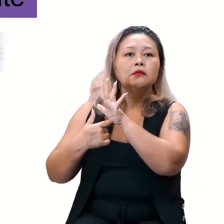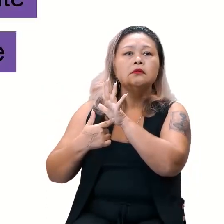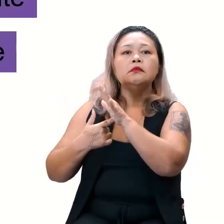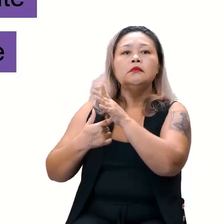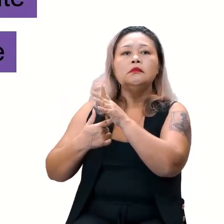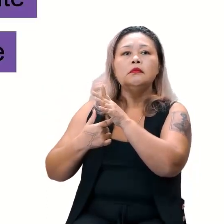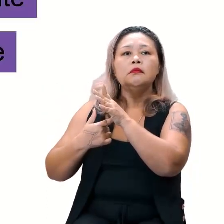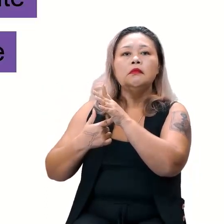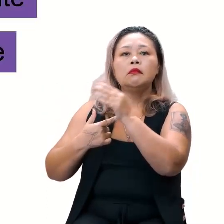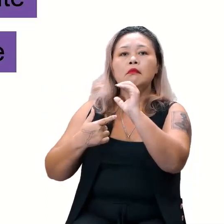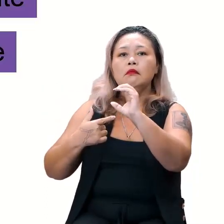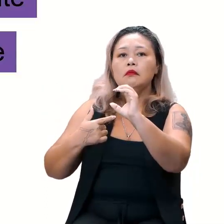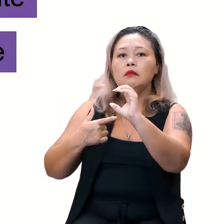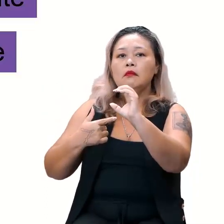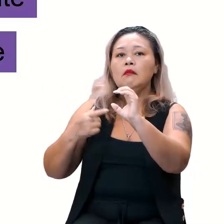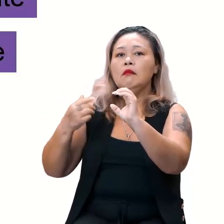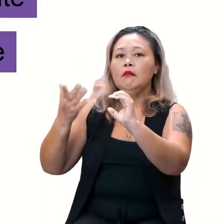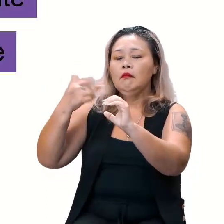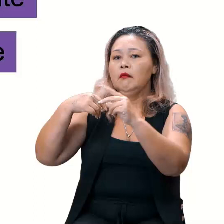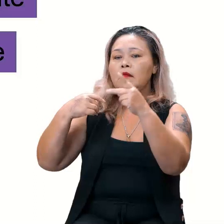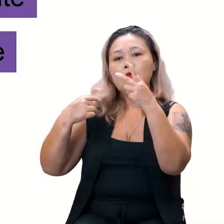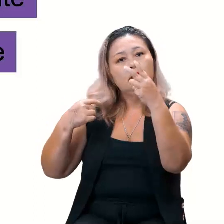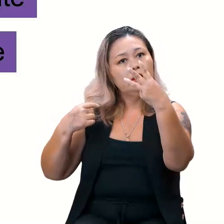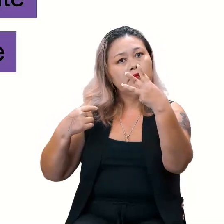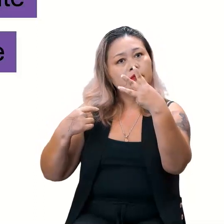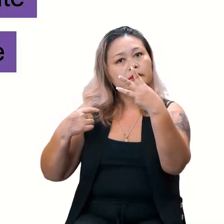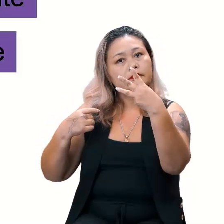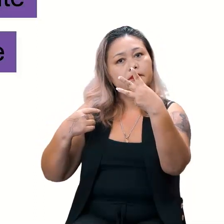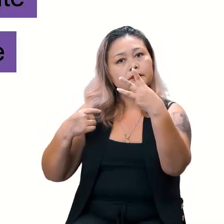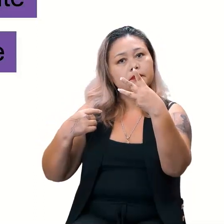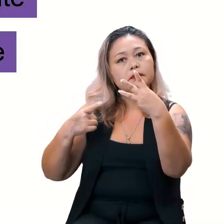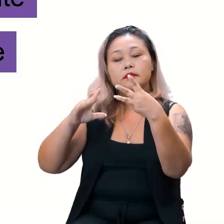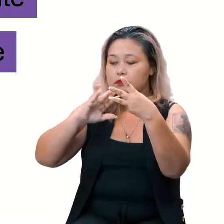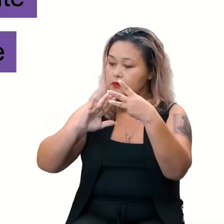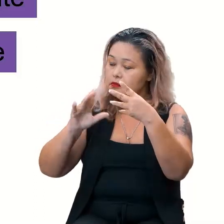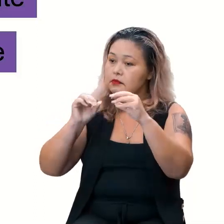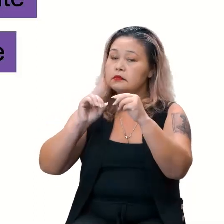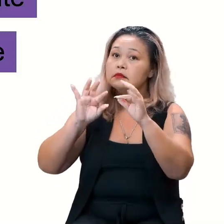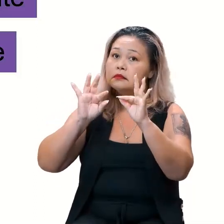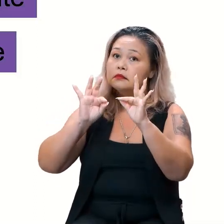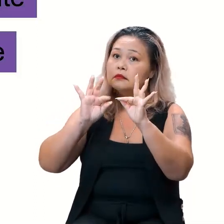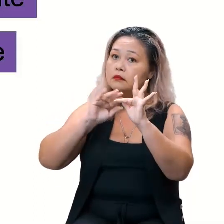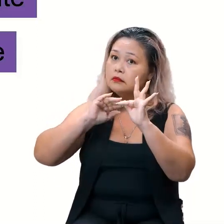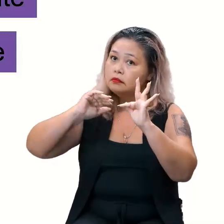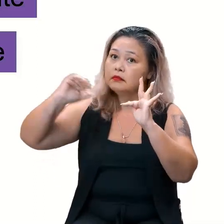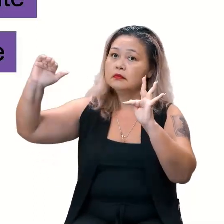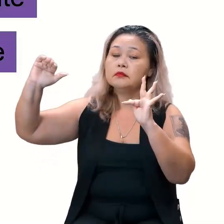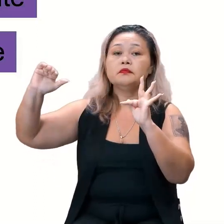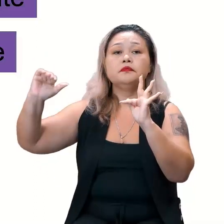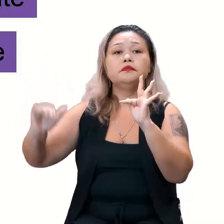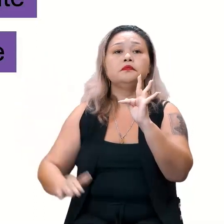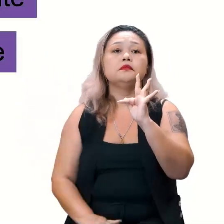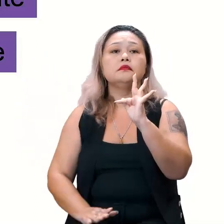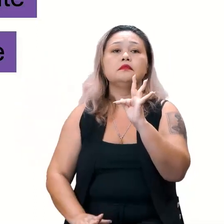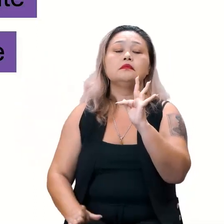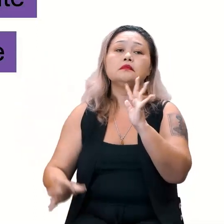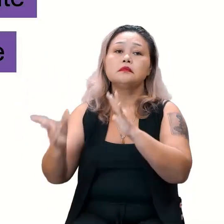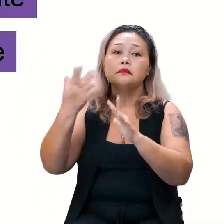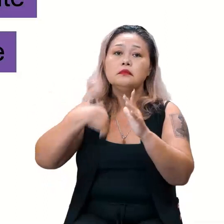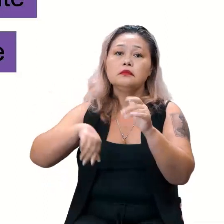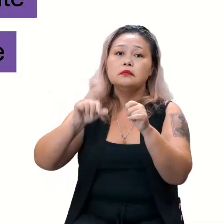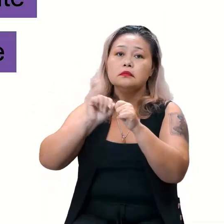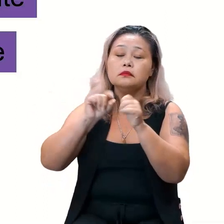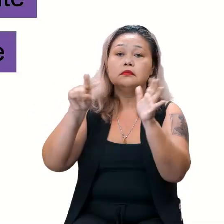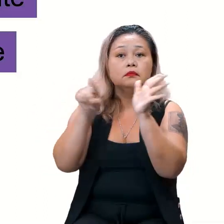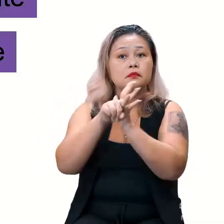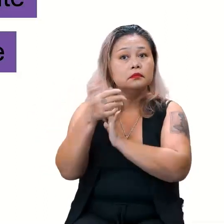C agora, quem é o A? O A é 3. O A é 3. E maior ela é que zero, crescente. Maior que zero, crescente. E na letra D? O A é